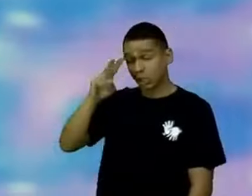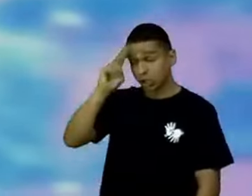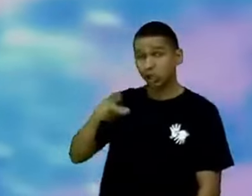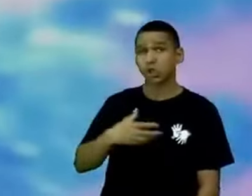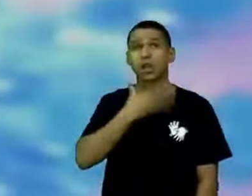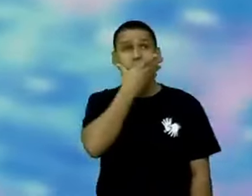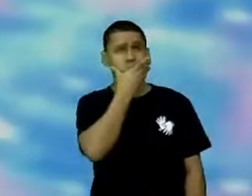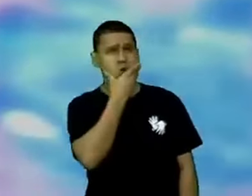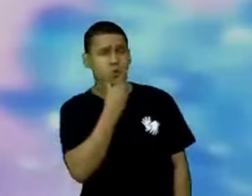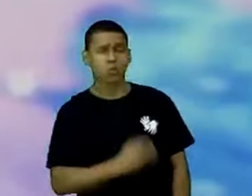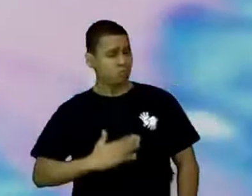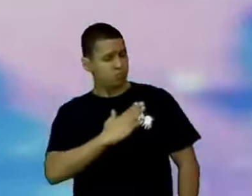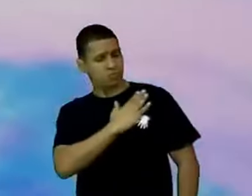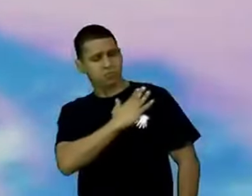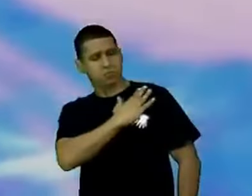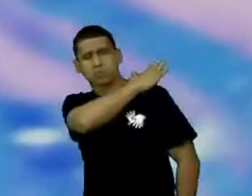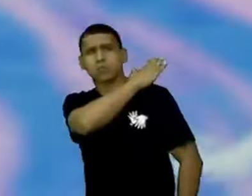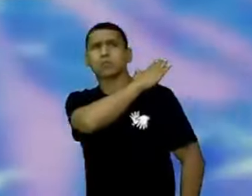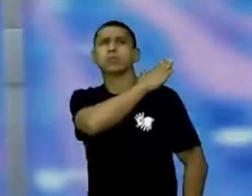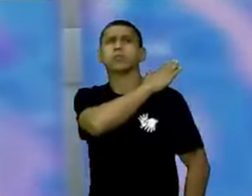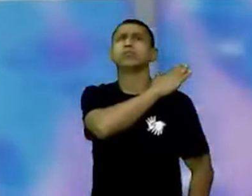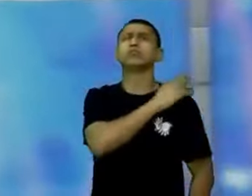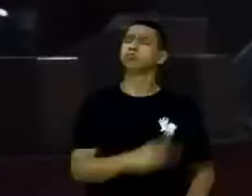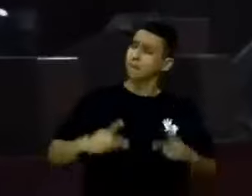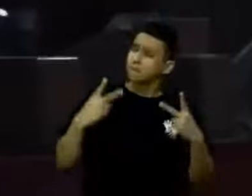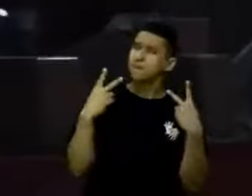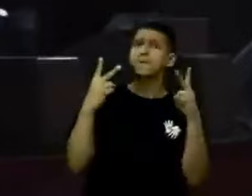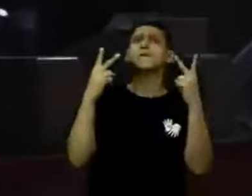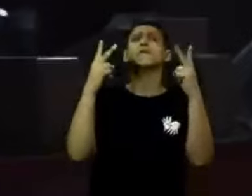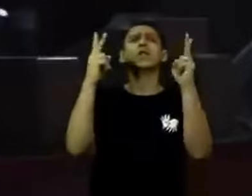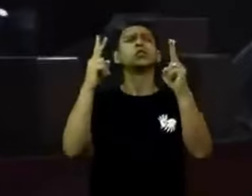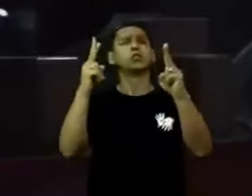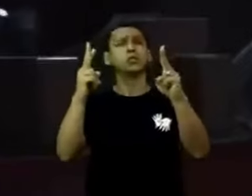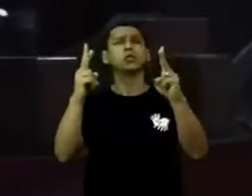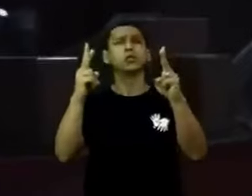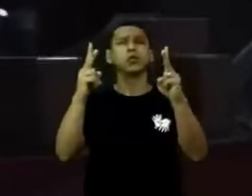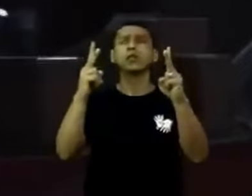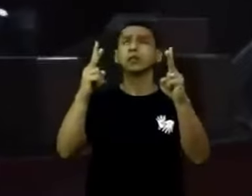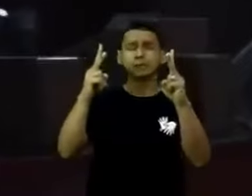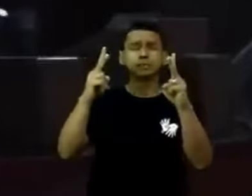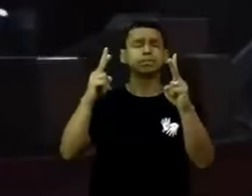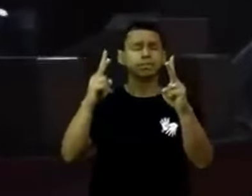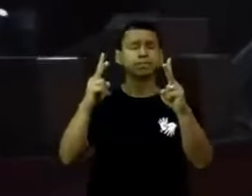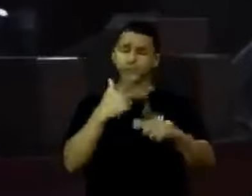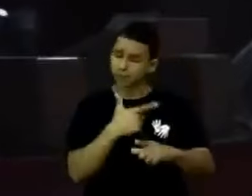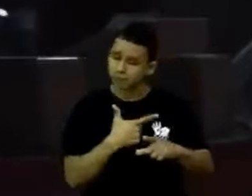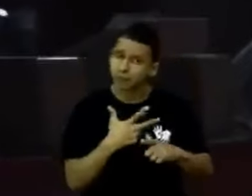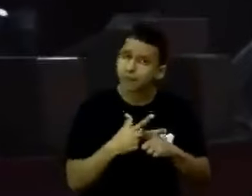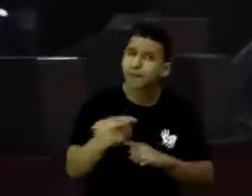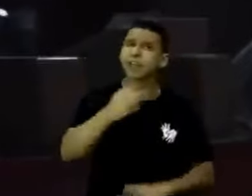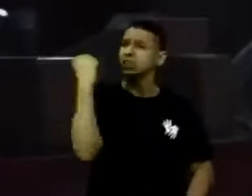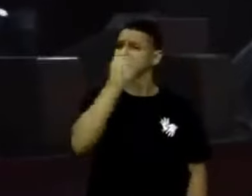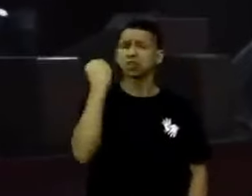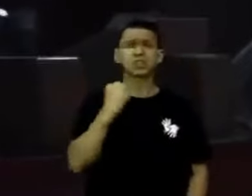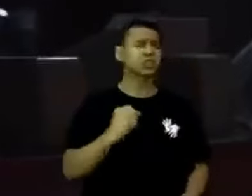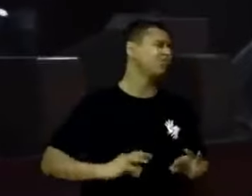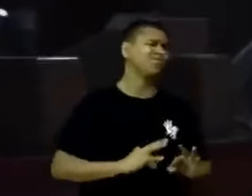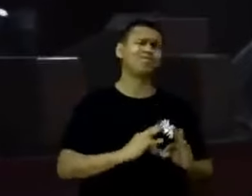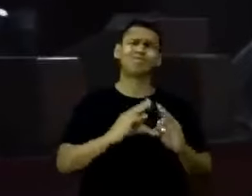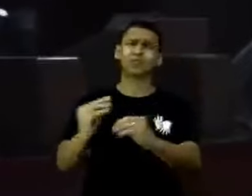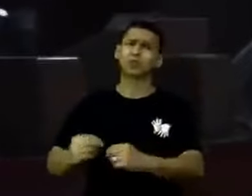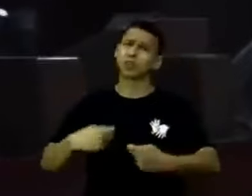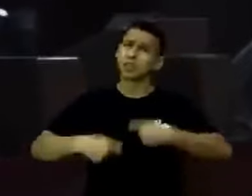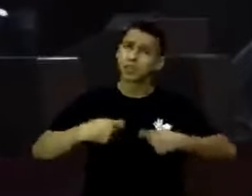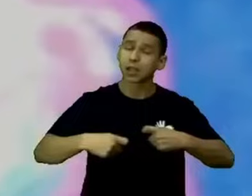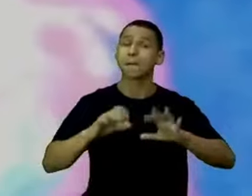que era comandante do exército da Síria. Ele era um homem vitorioso, por intermédio dele Deus dava vitória à Síria. Ele ganhava todas as guerras, só que o